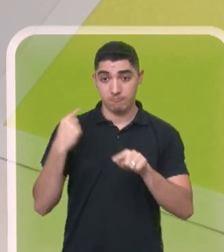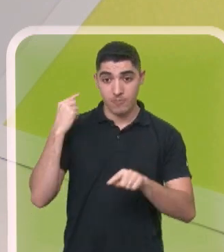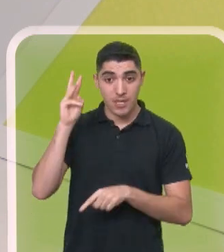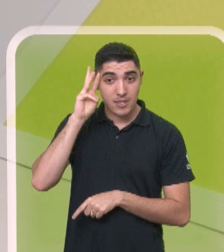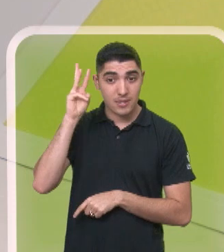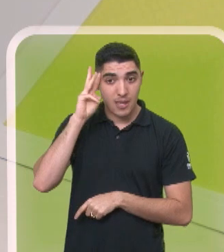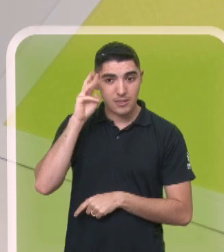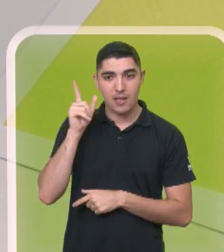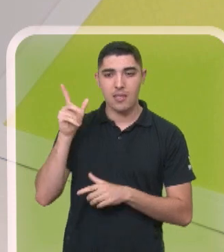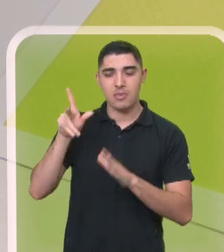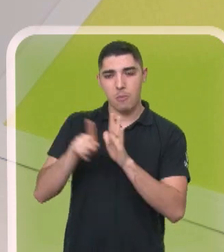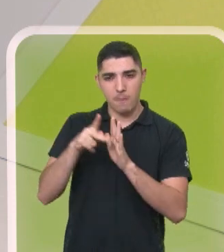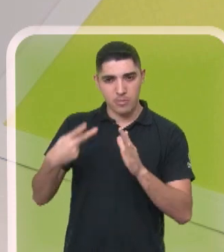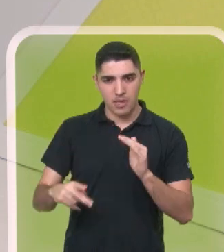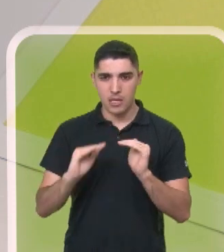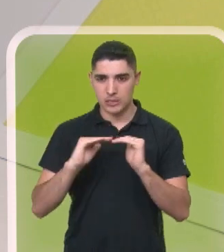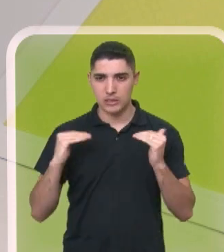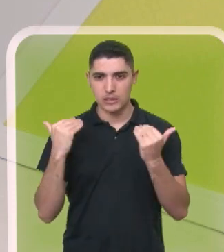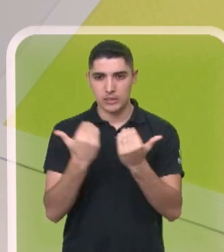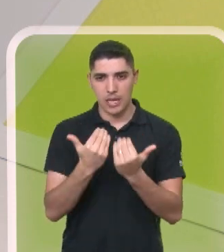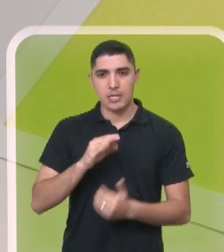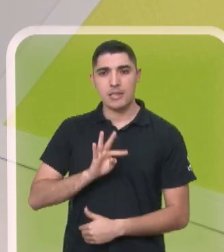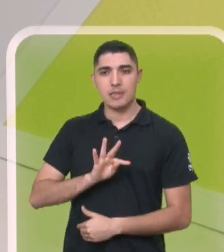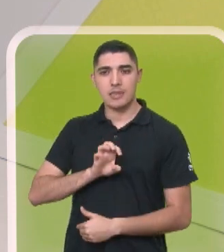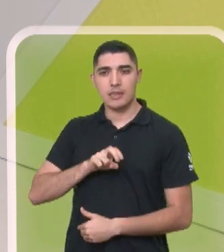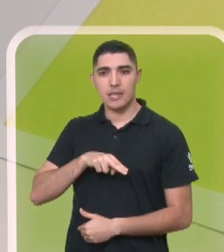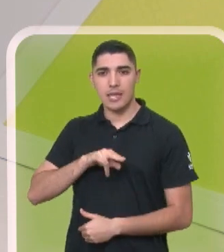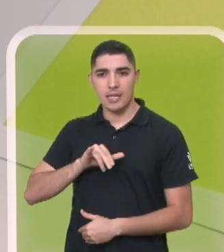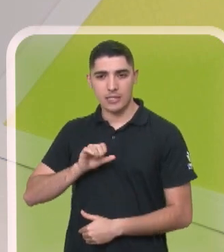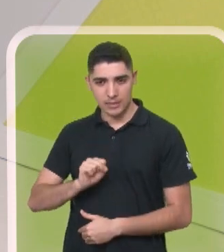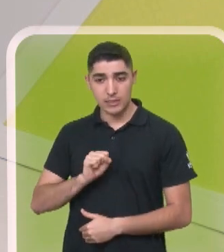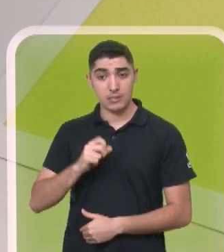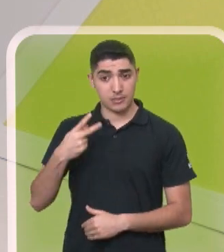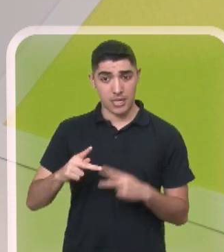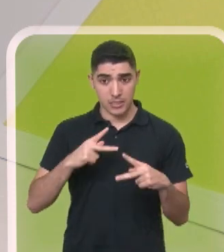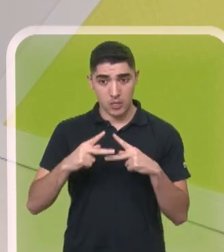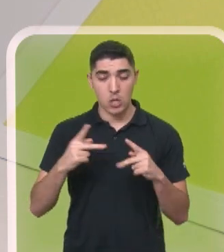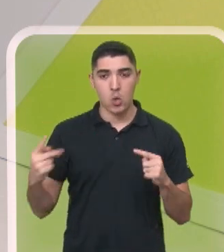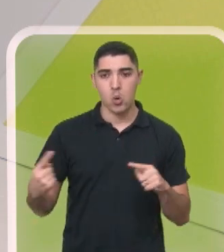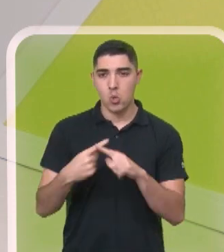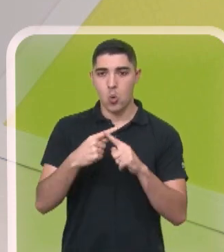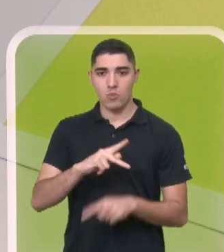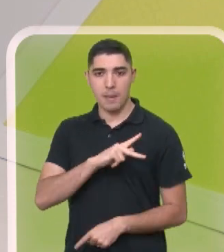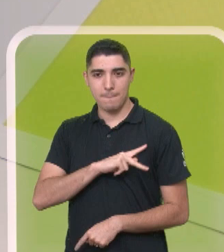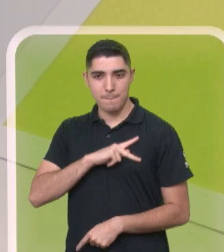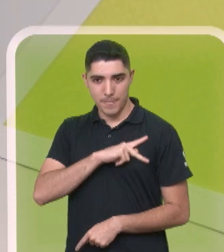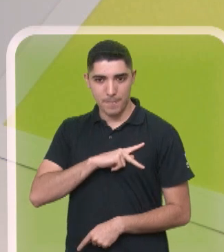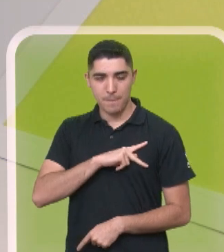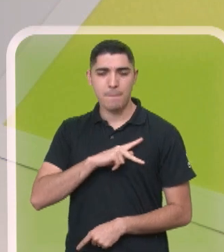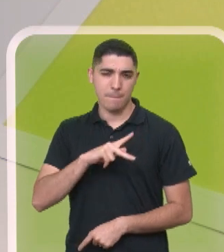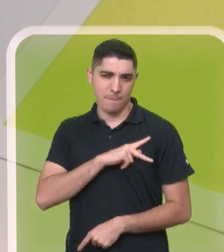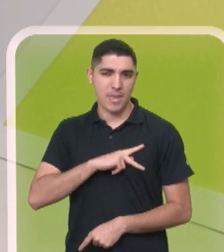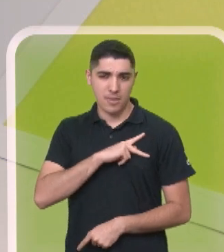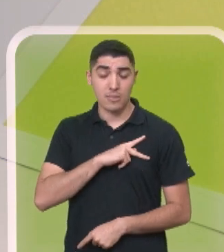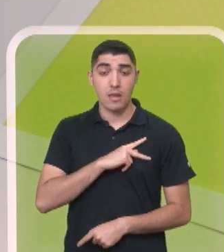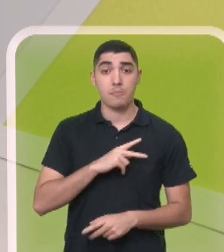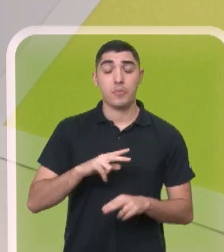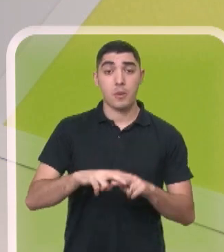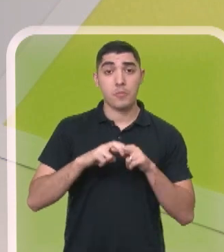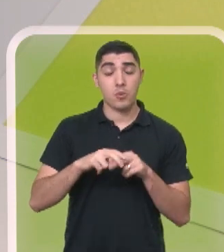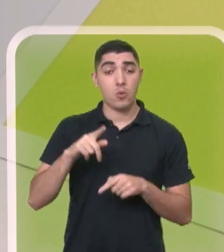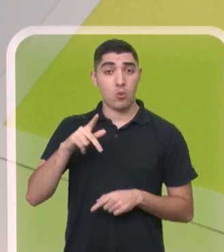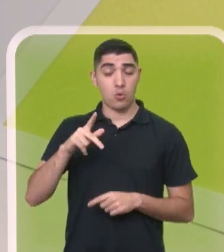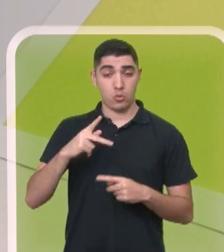ginásio Tênis Clube, São José Futsal recebeu o Pinda pela sexta rodada da Liga Paulista. Em partida equilibrada, o São José venceu